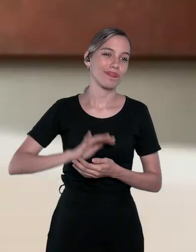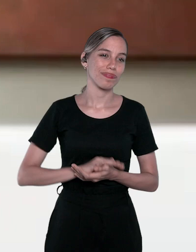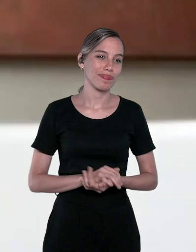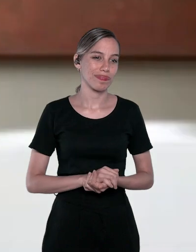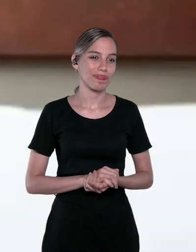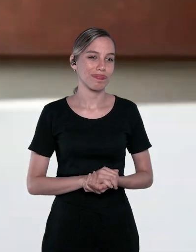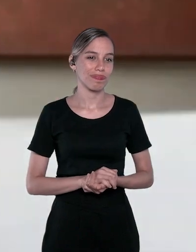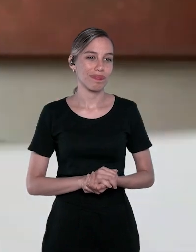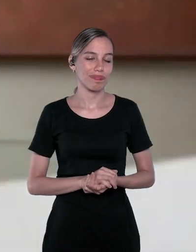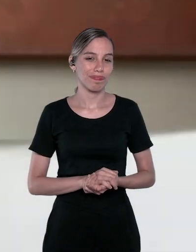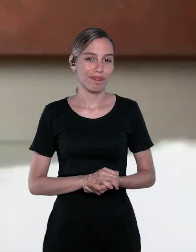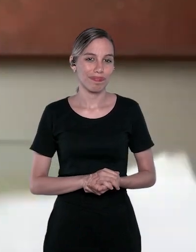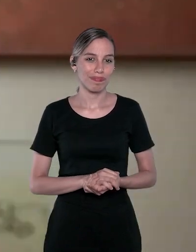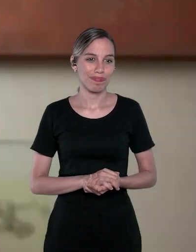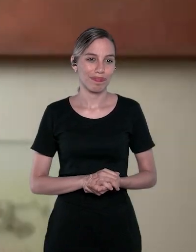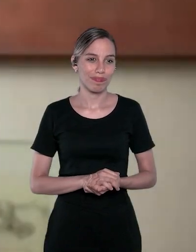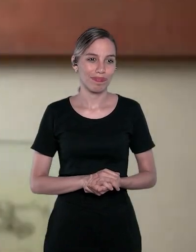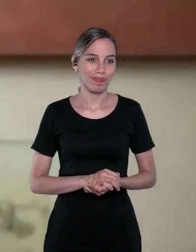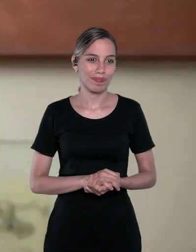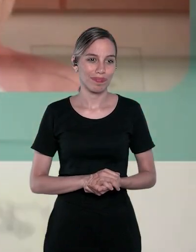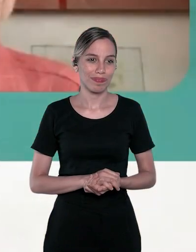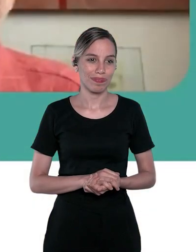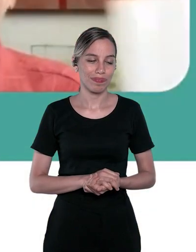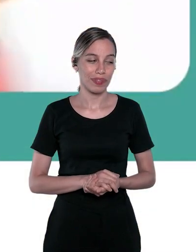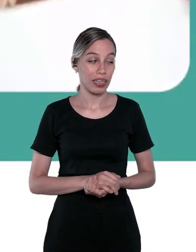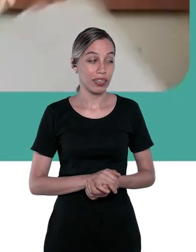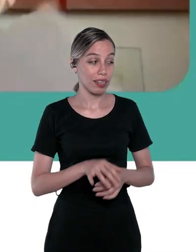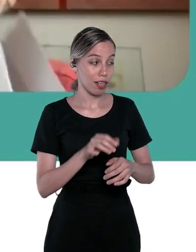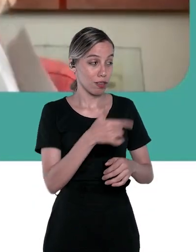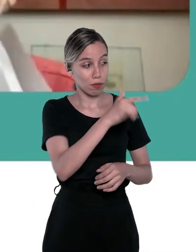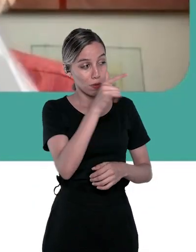É isso aí. Deixamos os outros para depois.